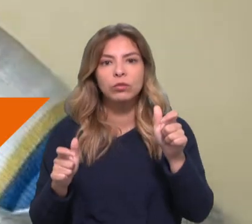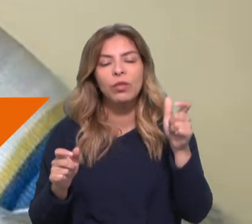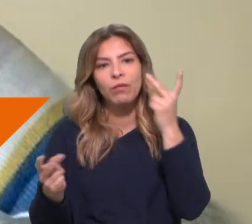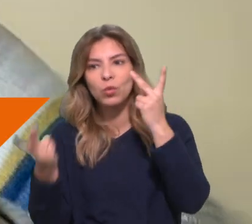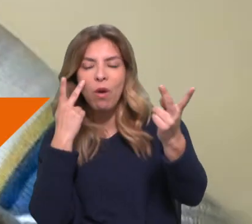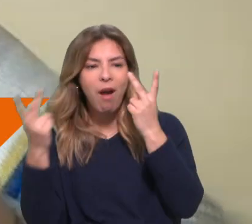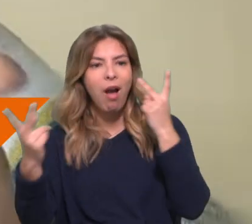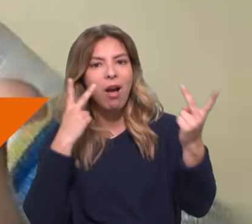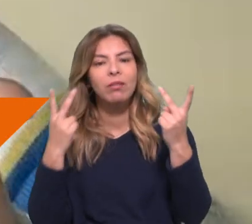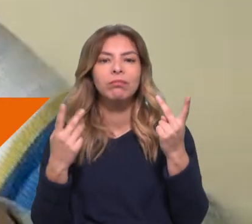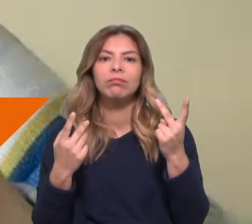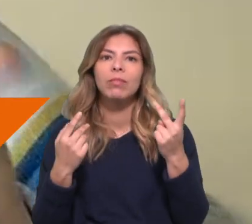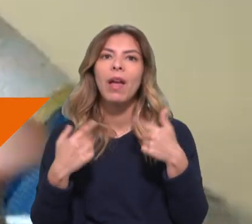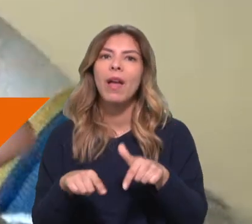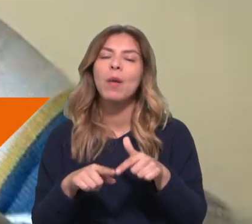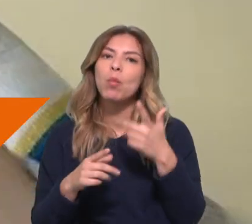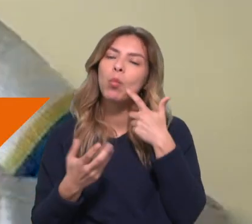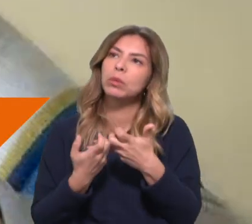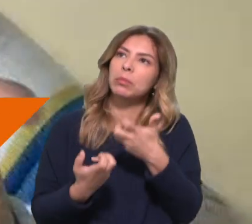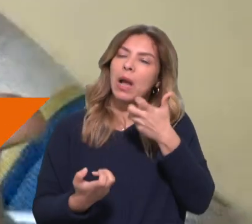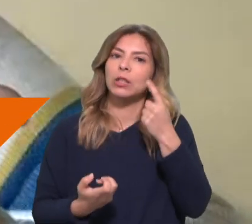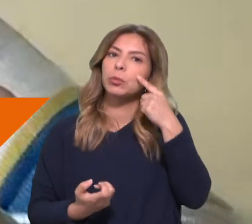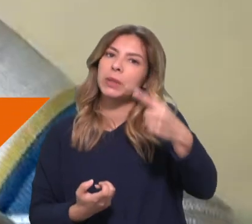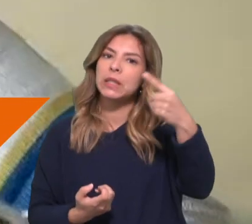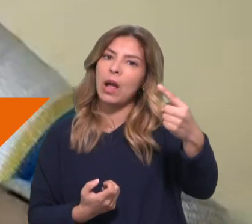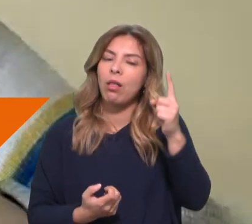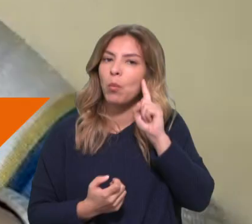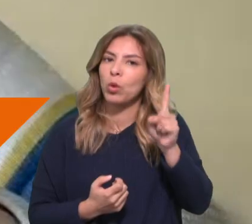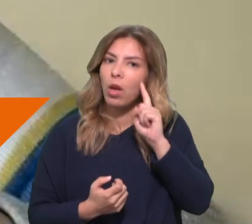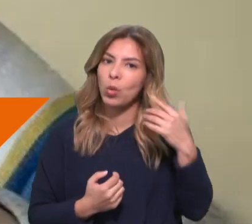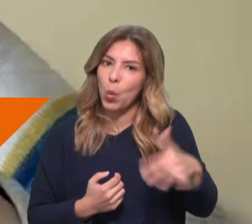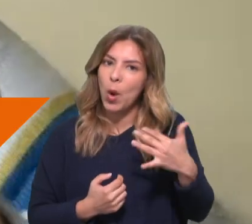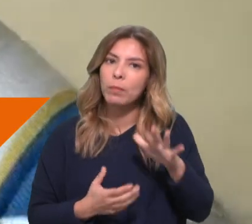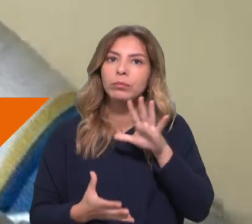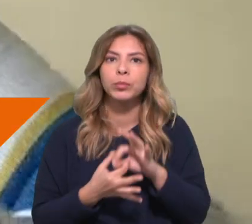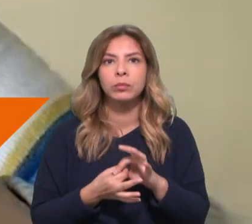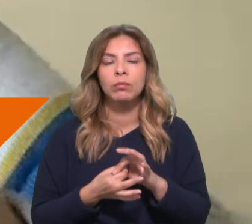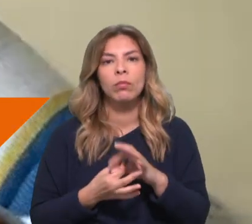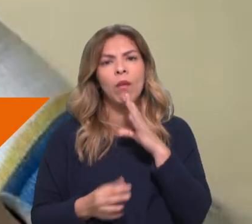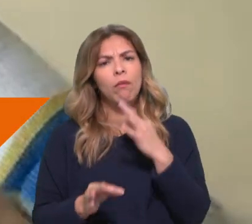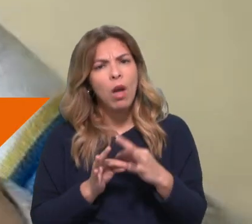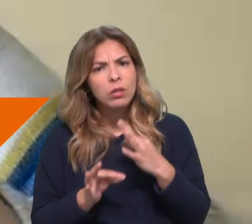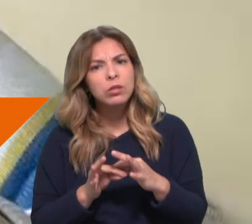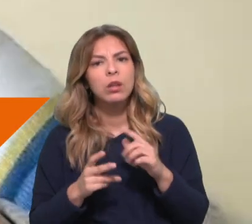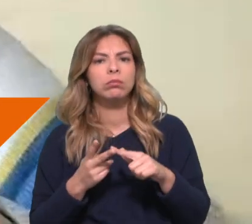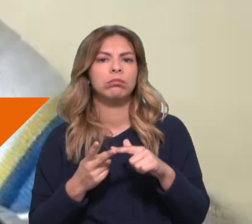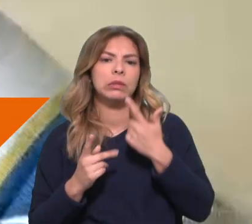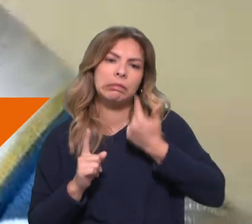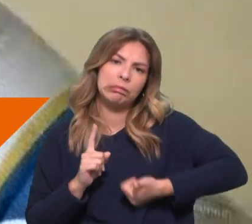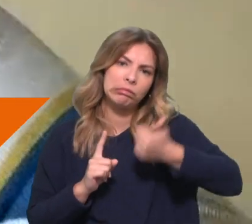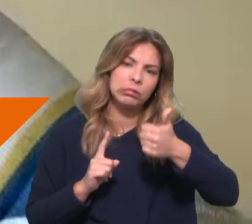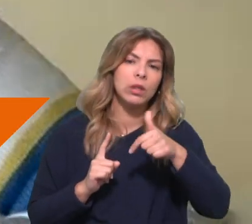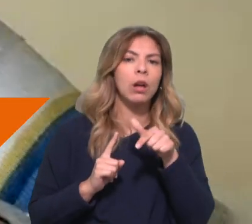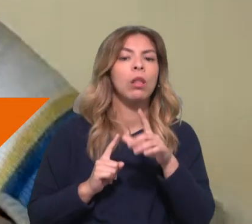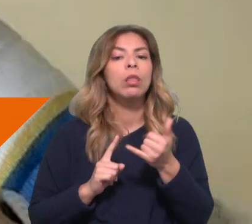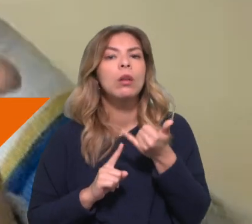por ser uma celebração que é muito característica e muito particular e também muito querida para nós, porque é um momento de festa, é um momento de celebração. Depois os outros 2 momentos que se